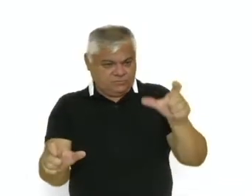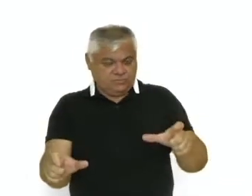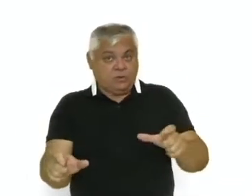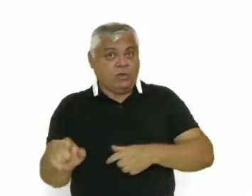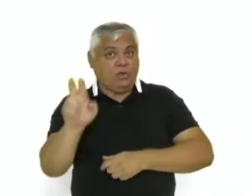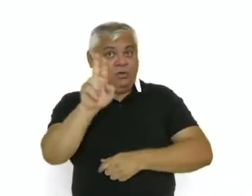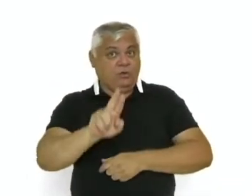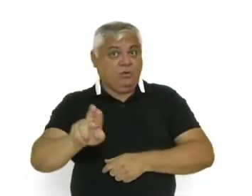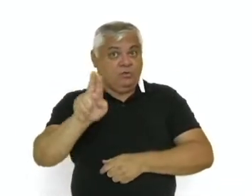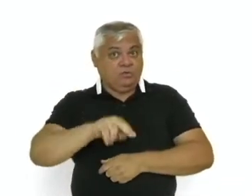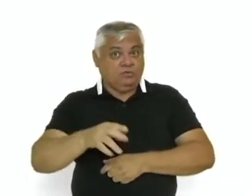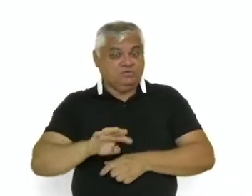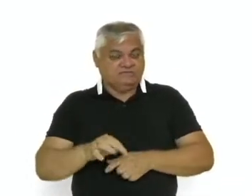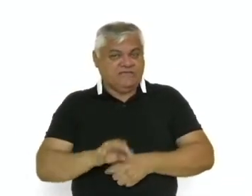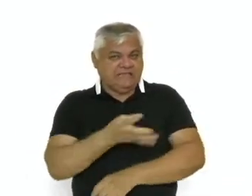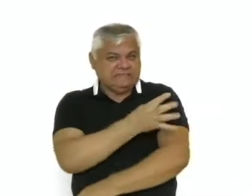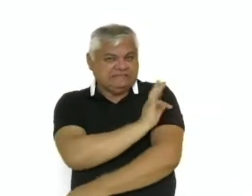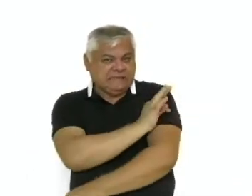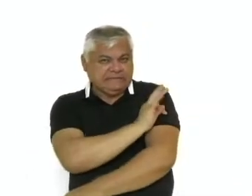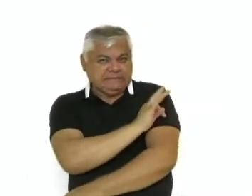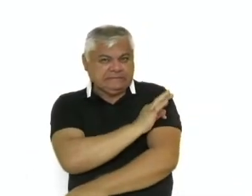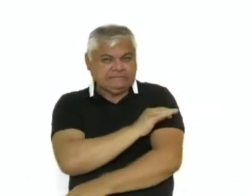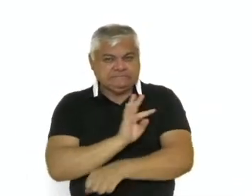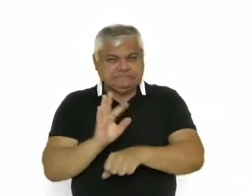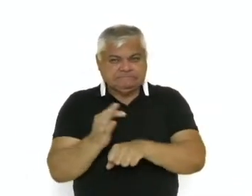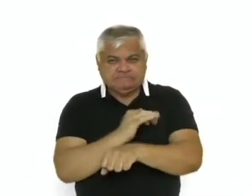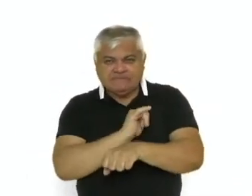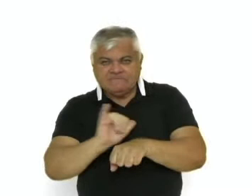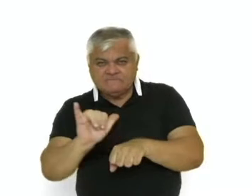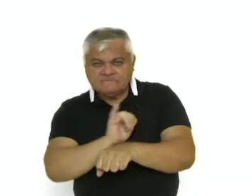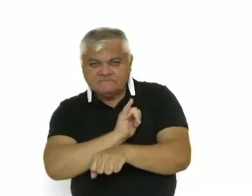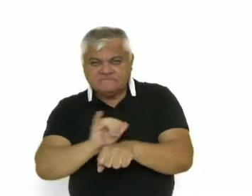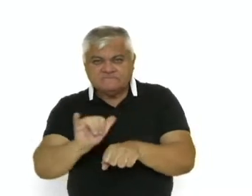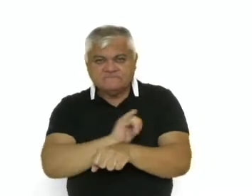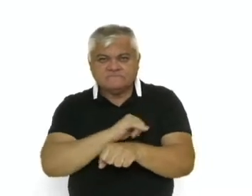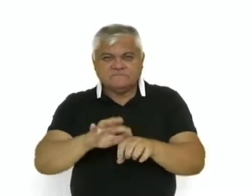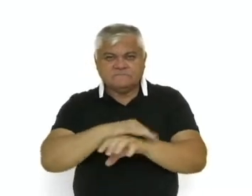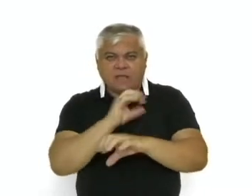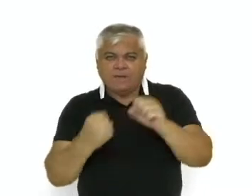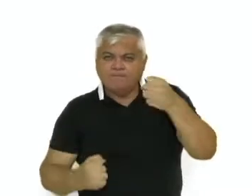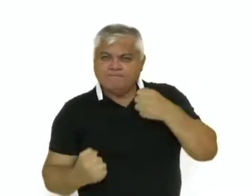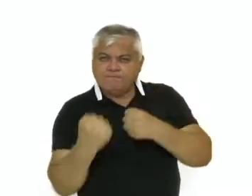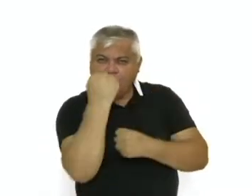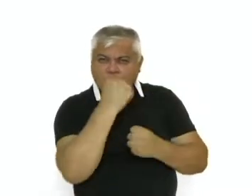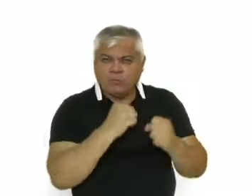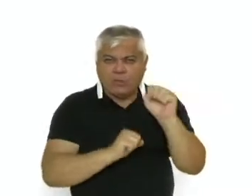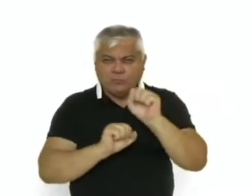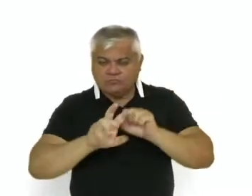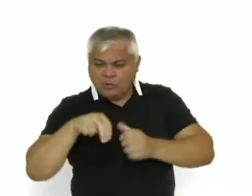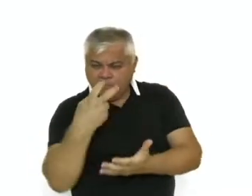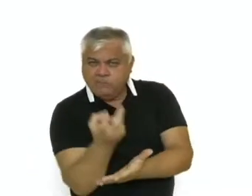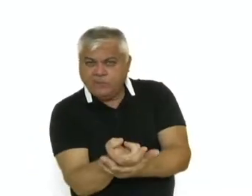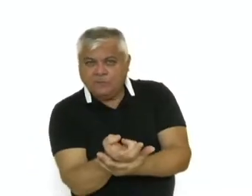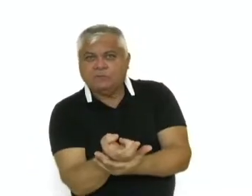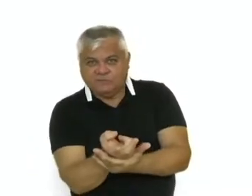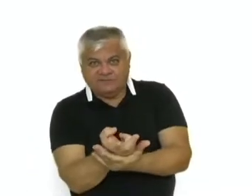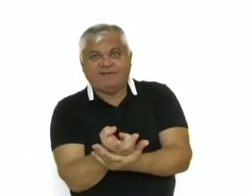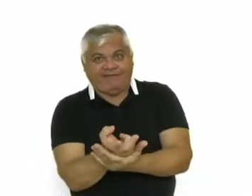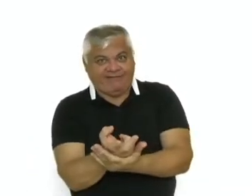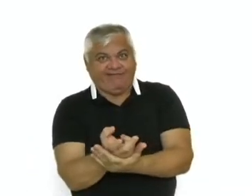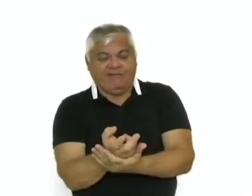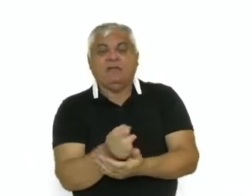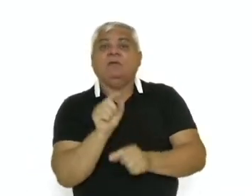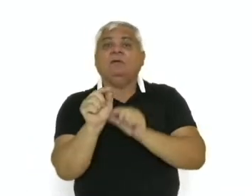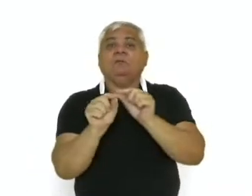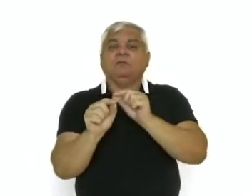técnicas, estratégias de desequilíbrio, golpes, imobilização ou exclusão